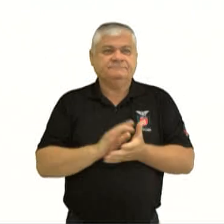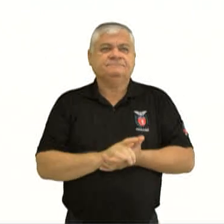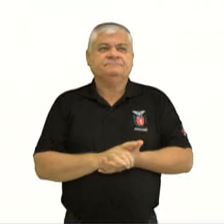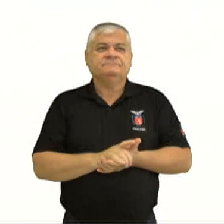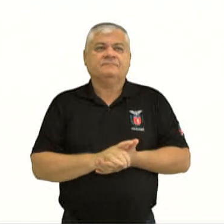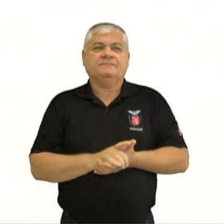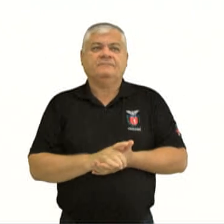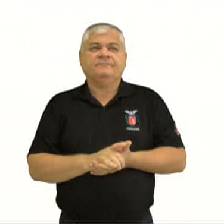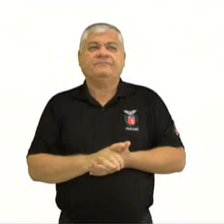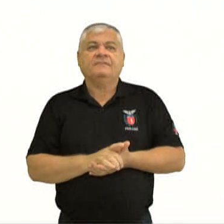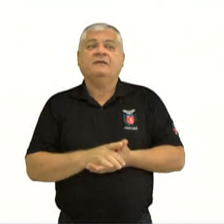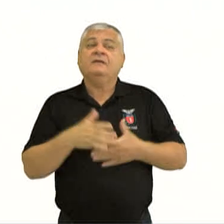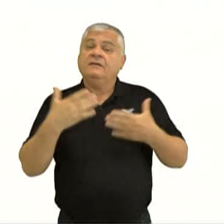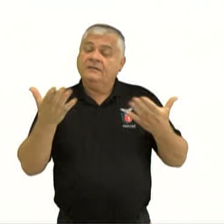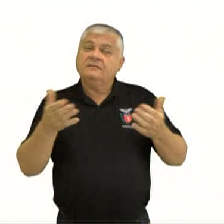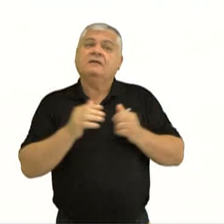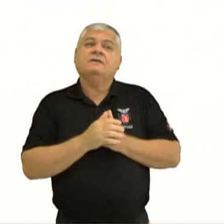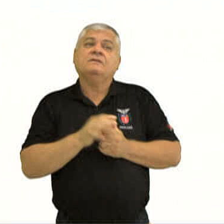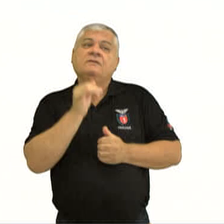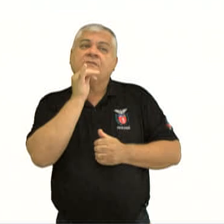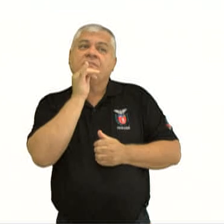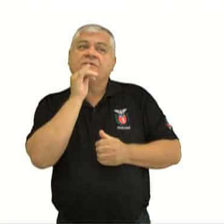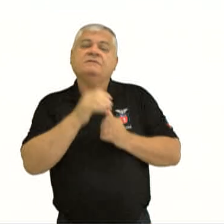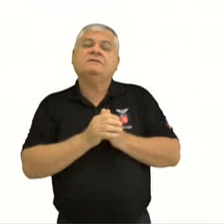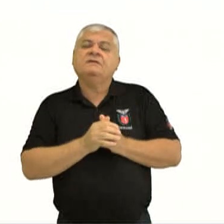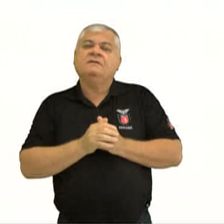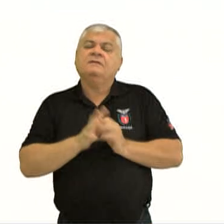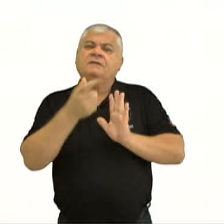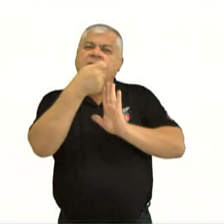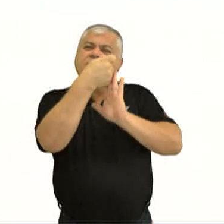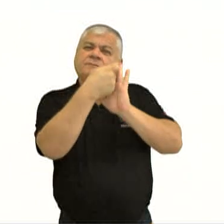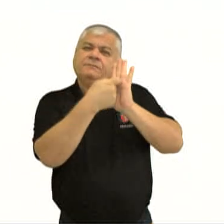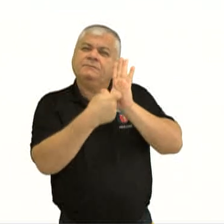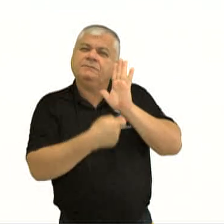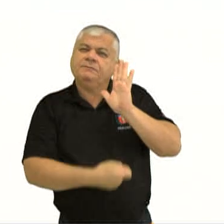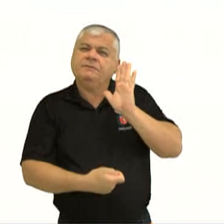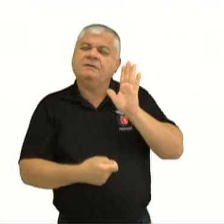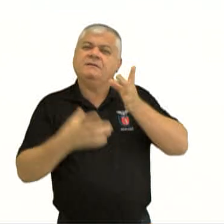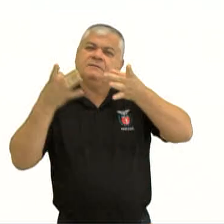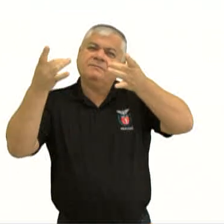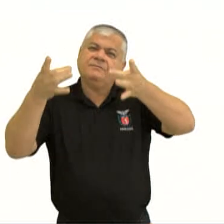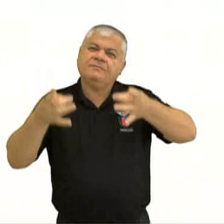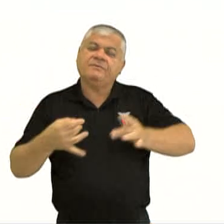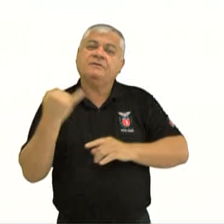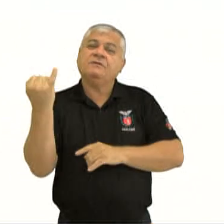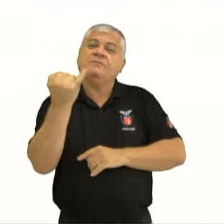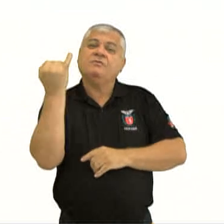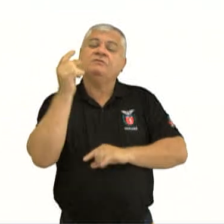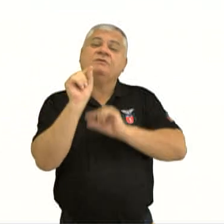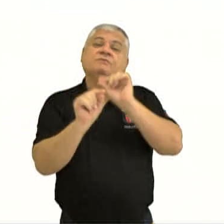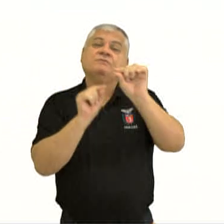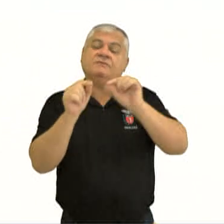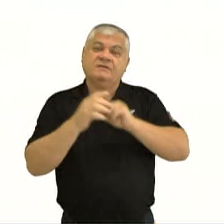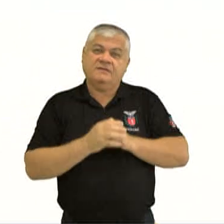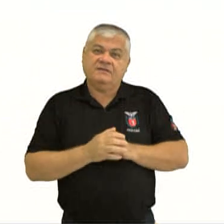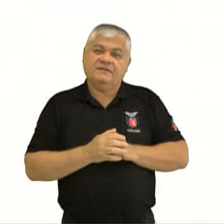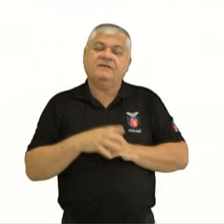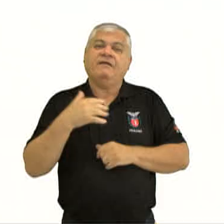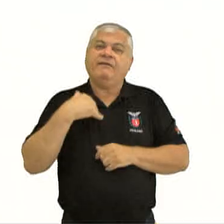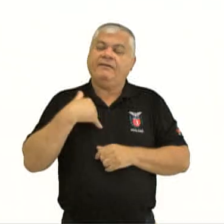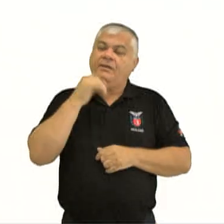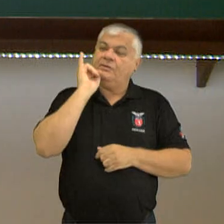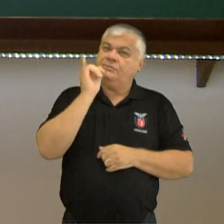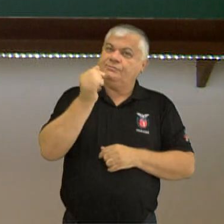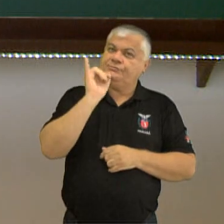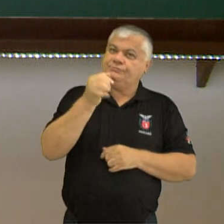Para produzirmos um relato, quais informações são importantes para destacarmos? As informações da narrativa. Se eu